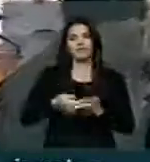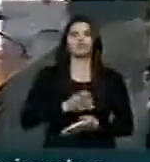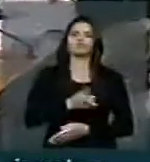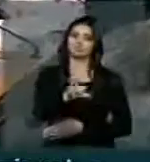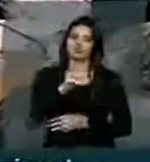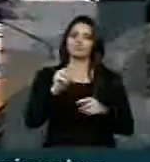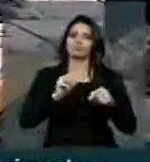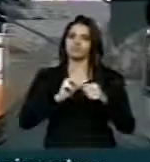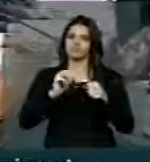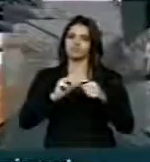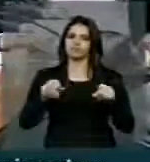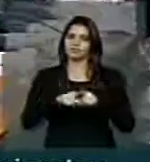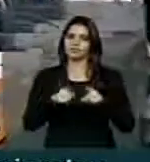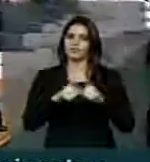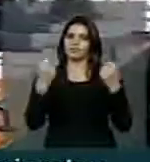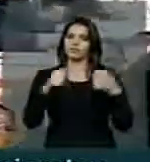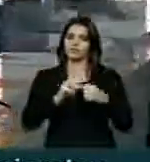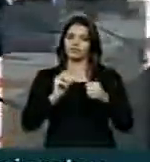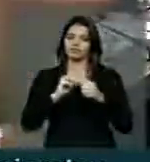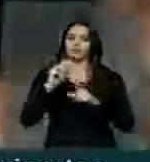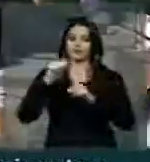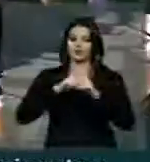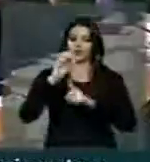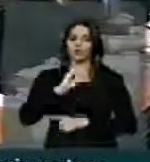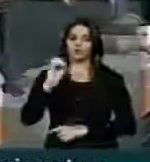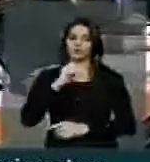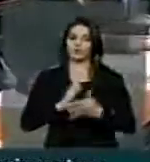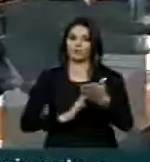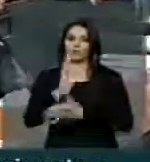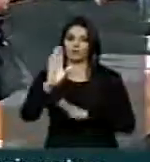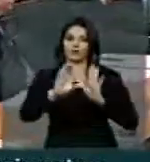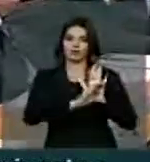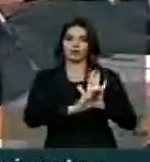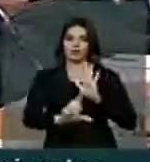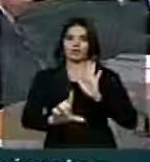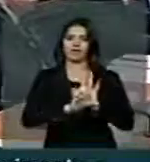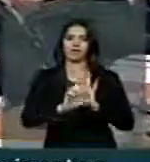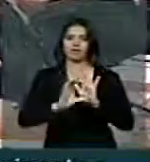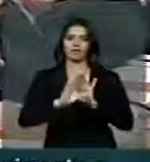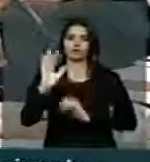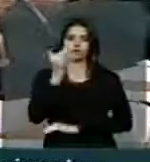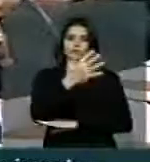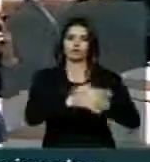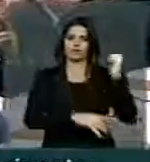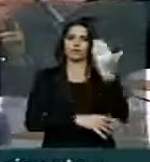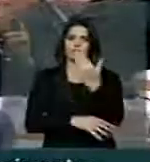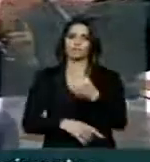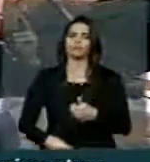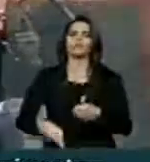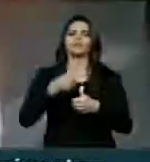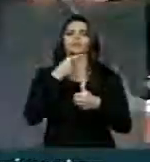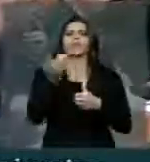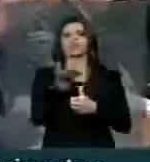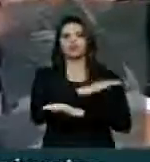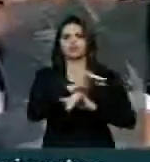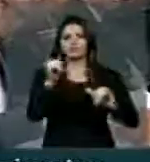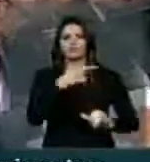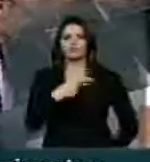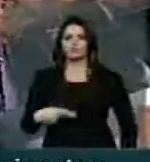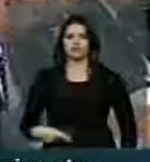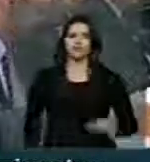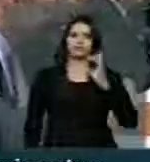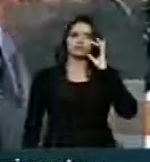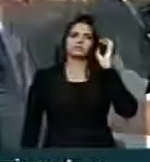fazendo, tendo que fazer desde outubro com a aprovação da lei. Vamos lá. Primeiro, lembro que quando a Presidente da